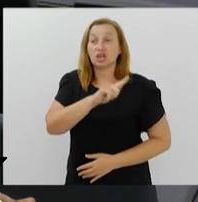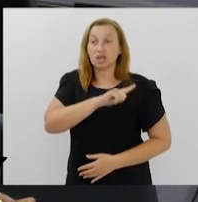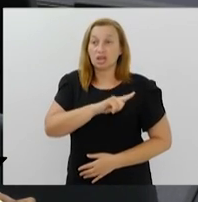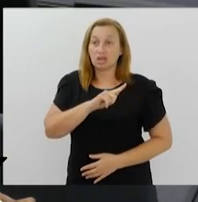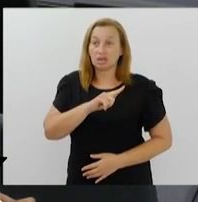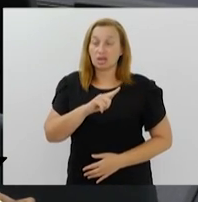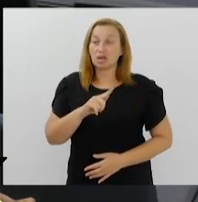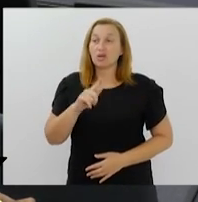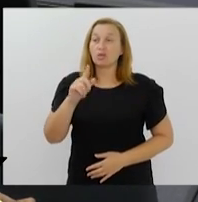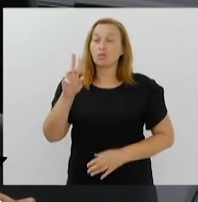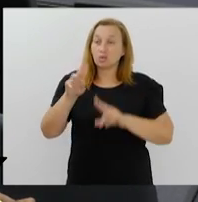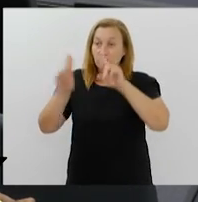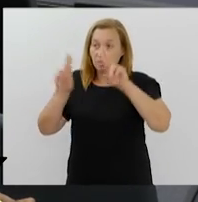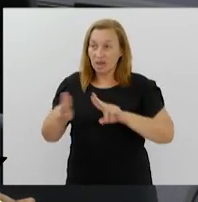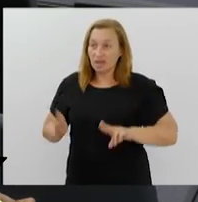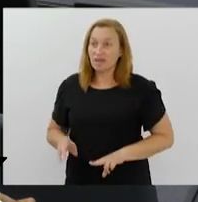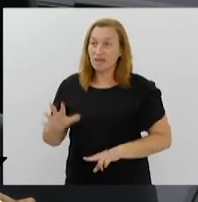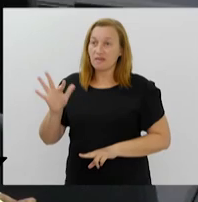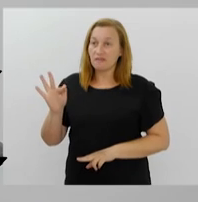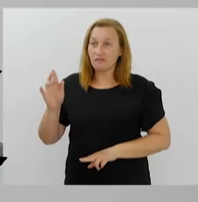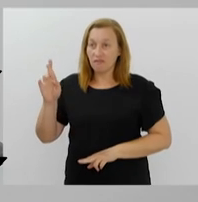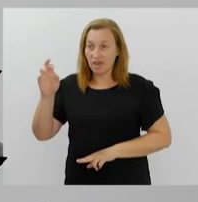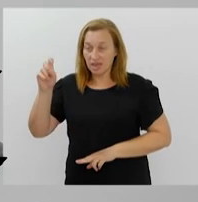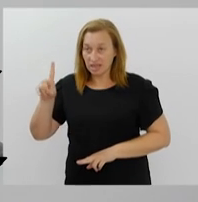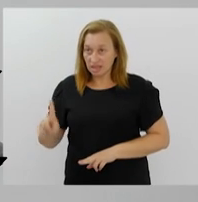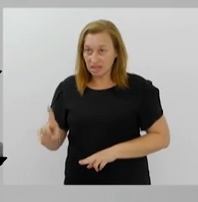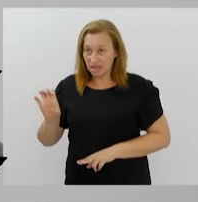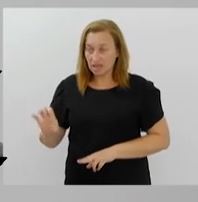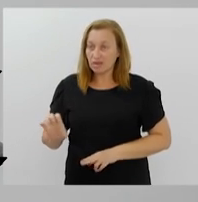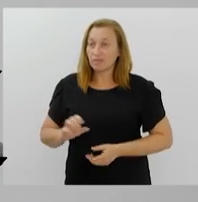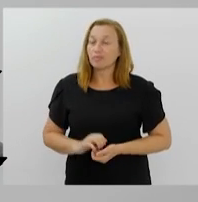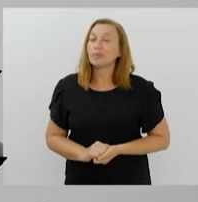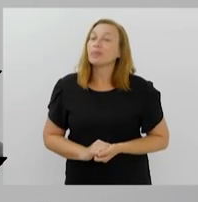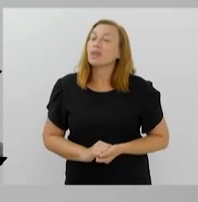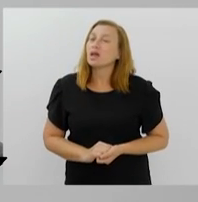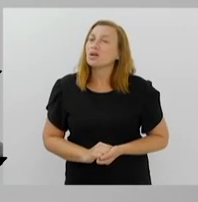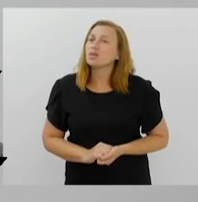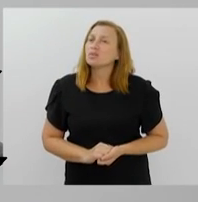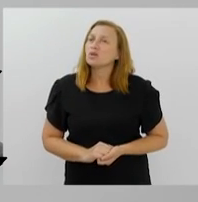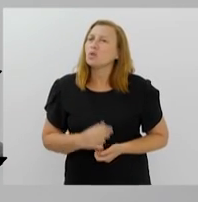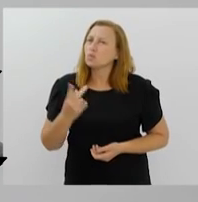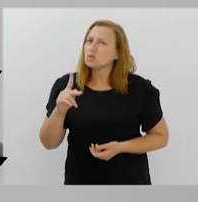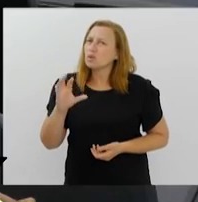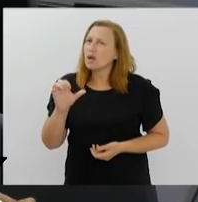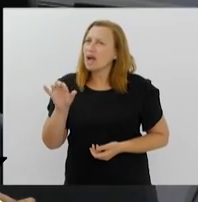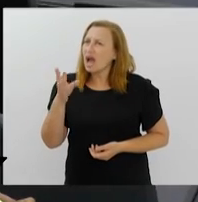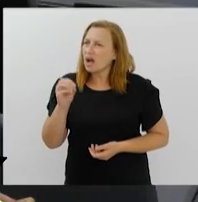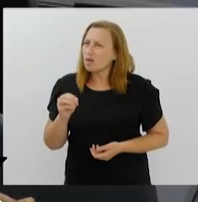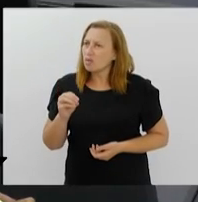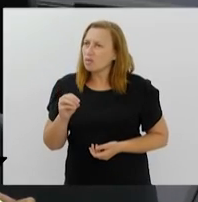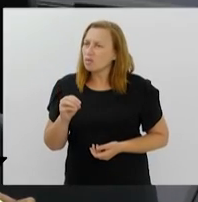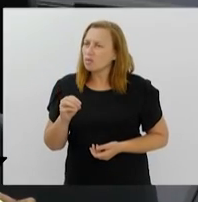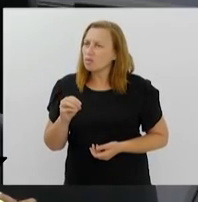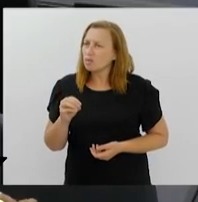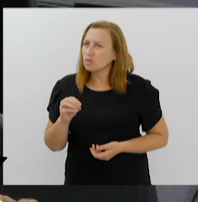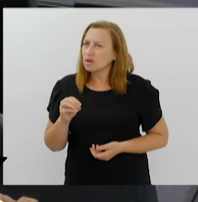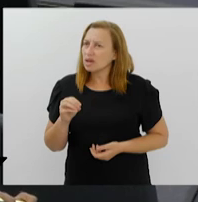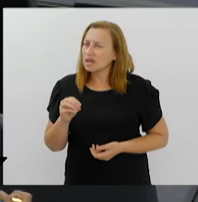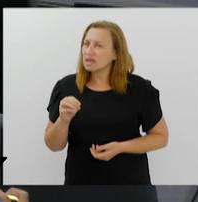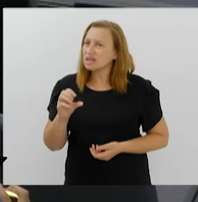ferge representando a Unimed ferge sim é estatutário o seu o seu seu cargo é estatutário é eu sou seletista